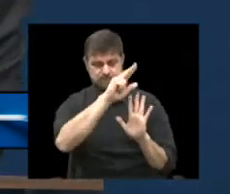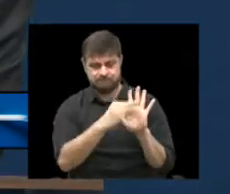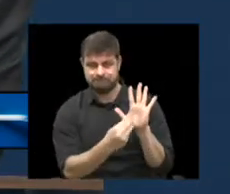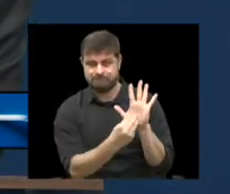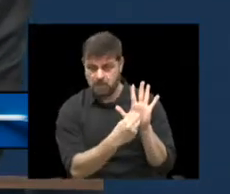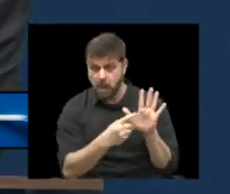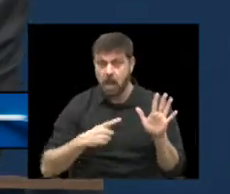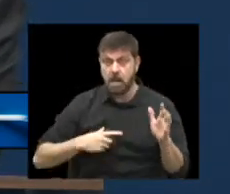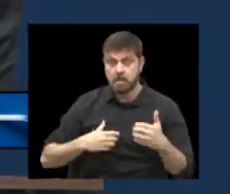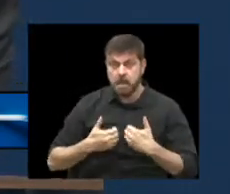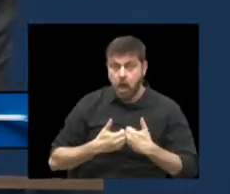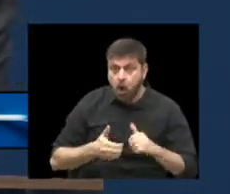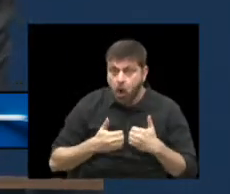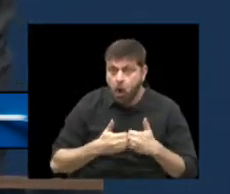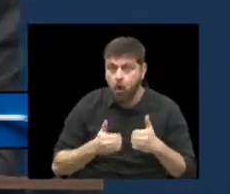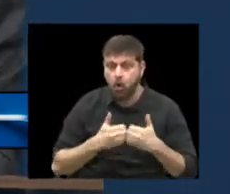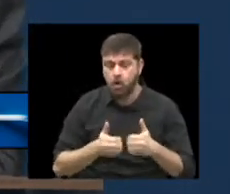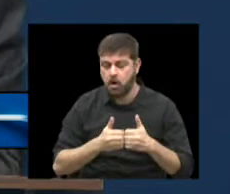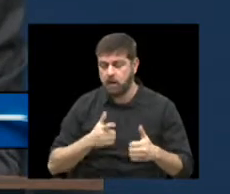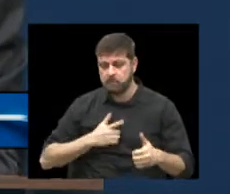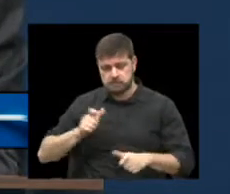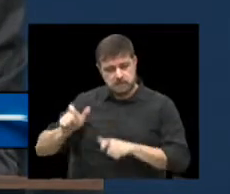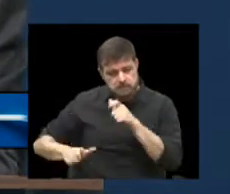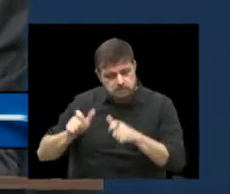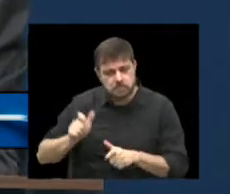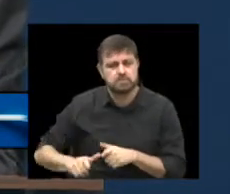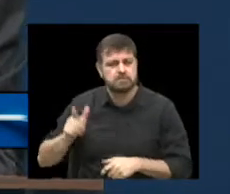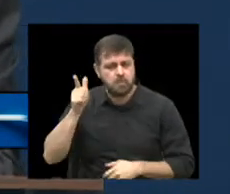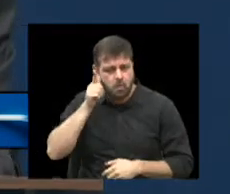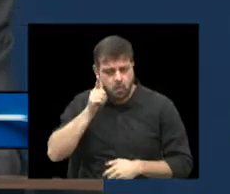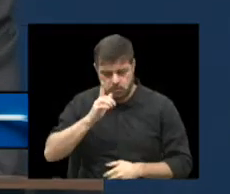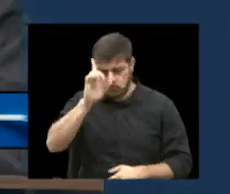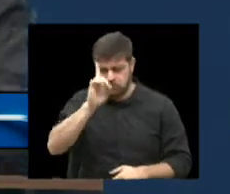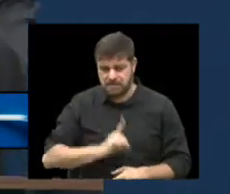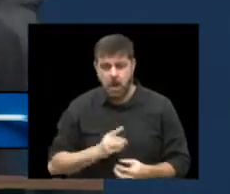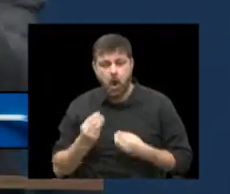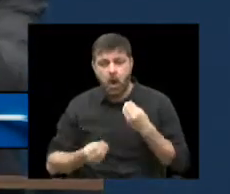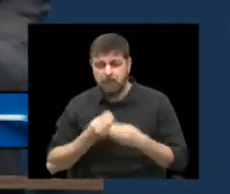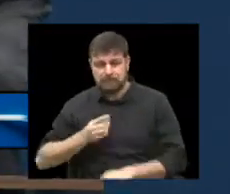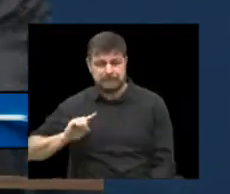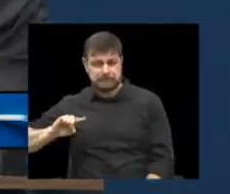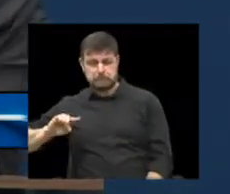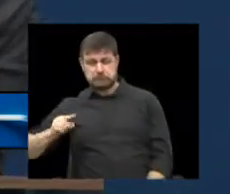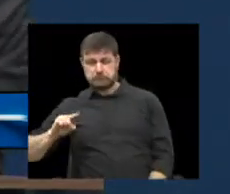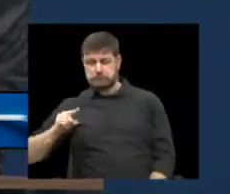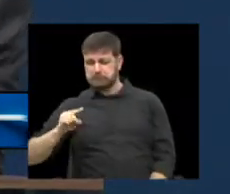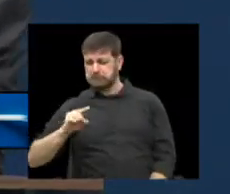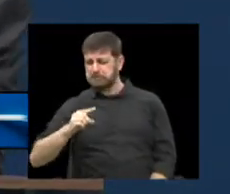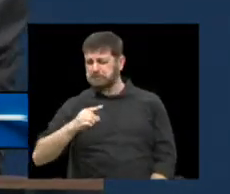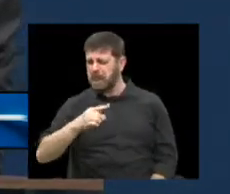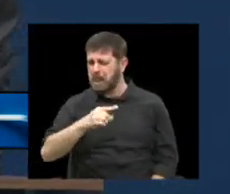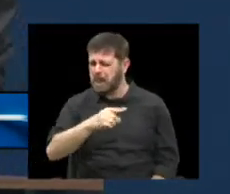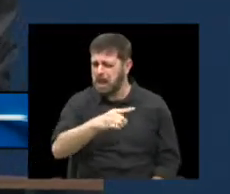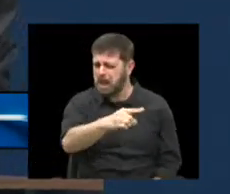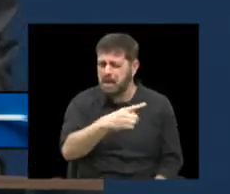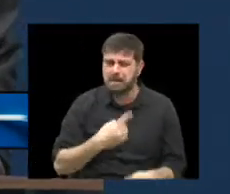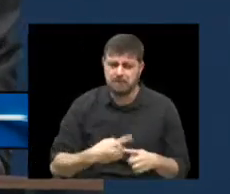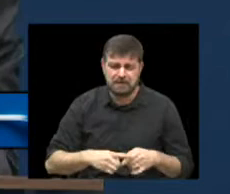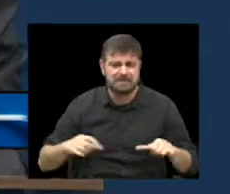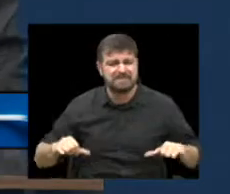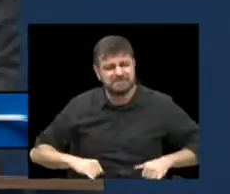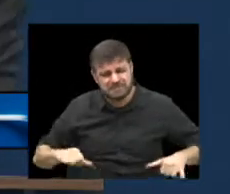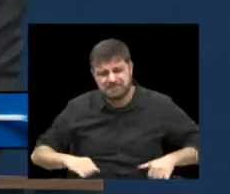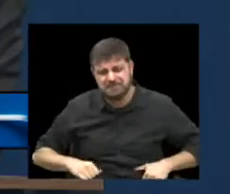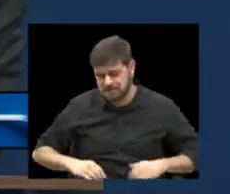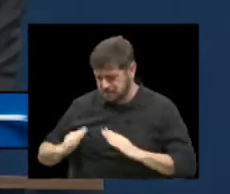transporte público de massas, que garanta que as pessoas não vão trabalhar tão longe de onde elas moram, porque isso é um suplício para a cidade,